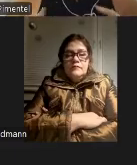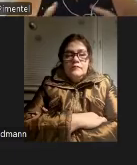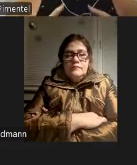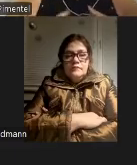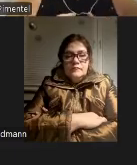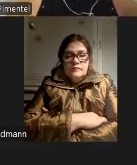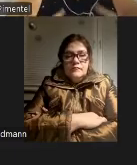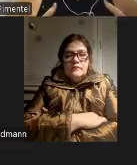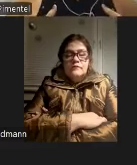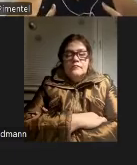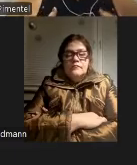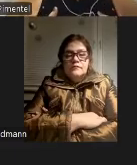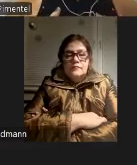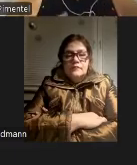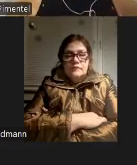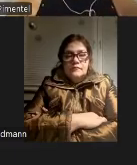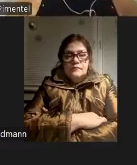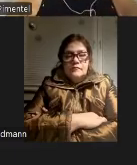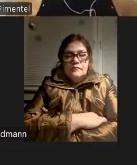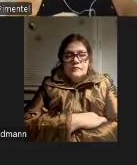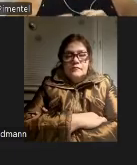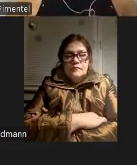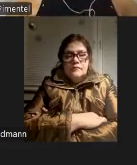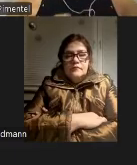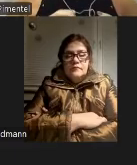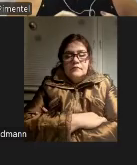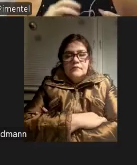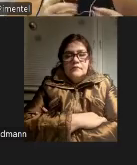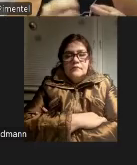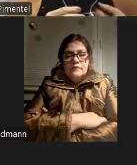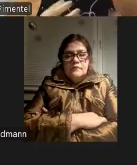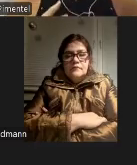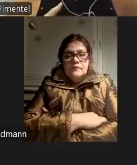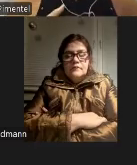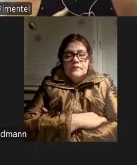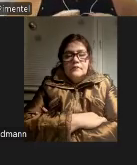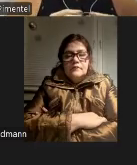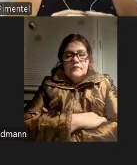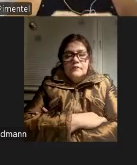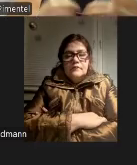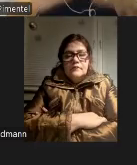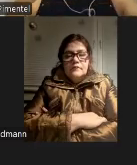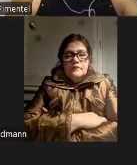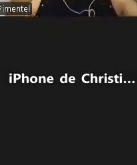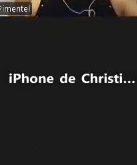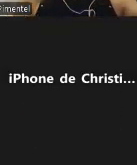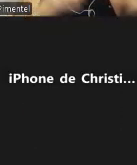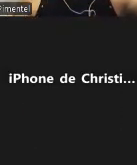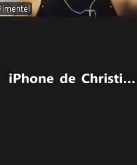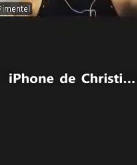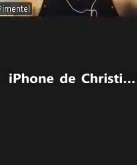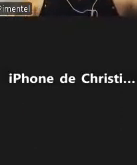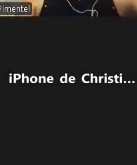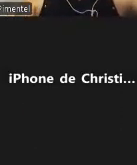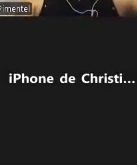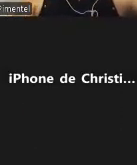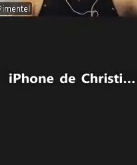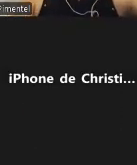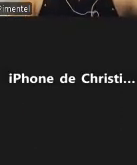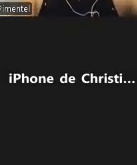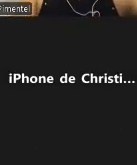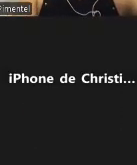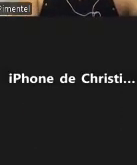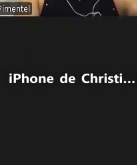K, né? Esse complexo K, ele vai agindo, e esses fusos do sono são ondas que, quando aparecem no